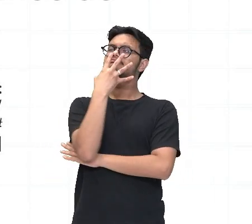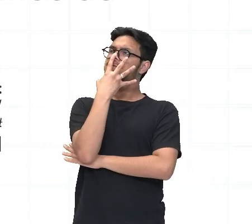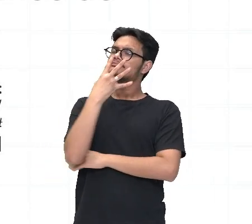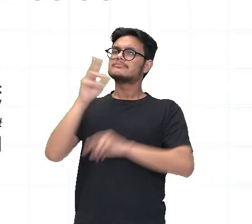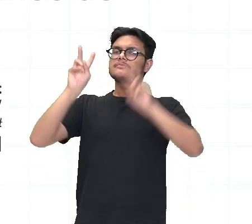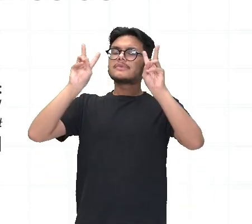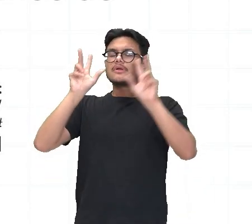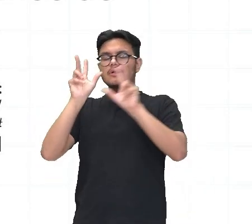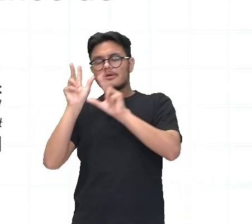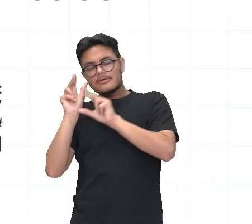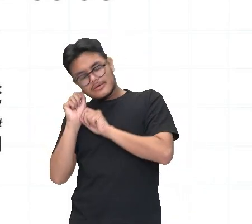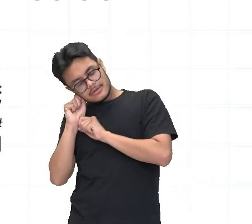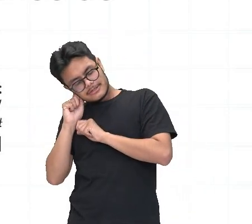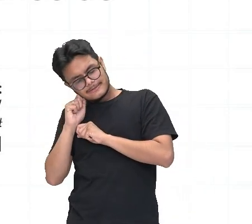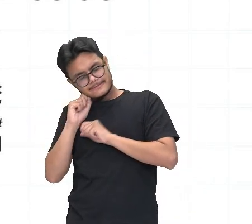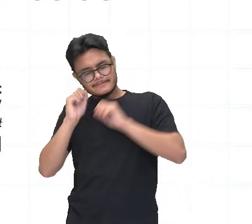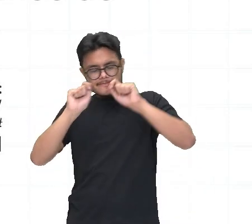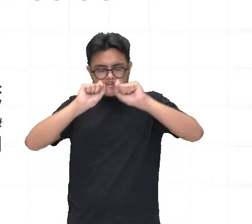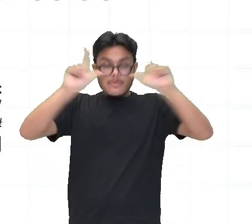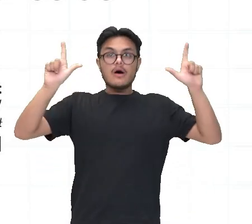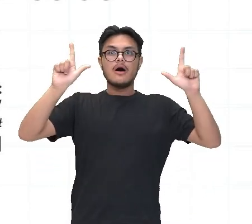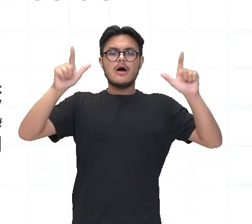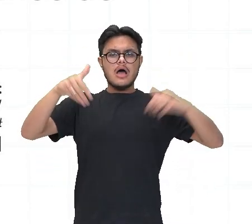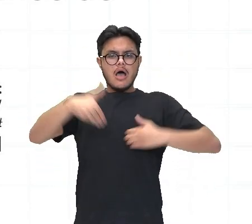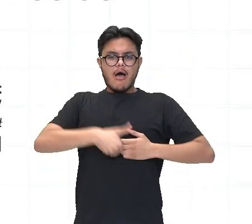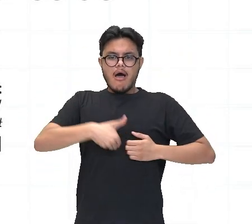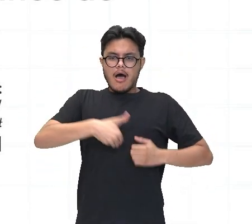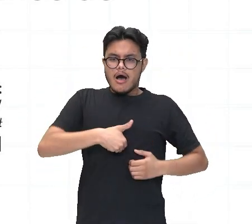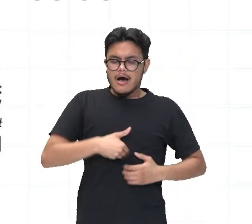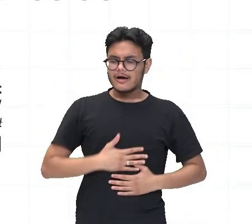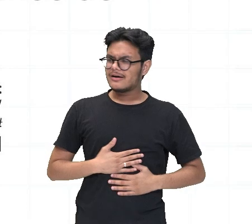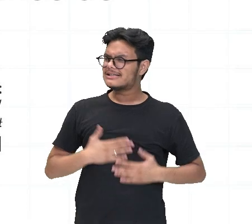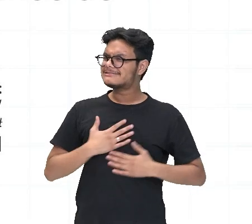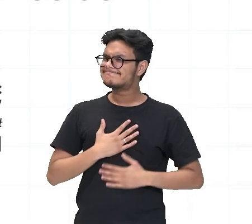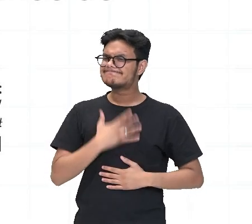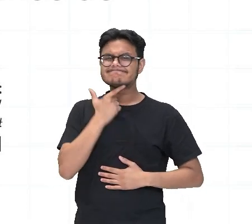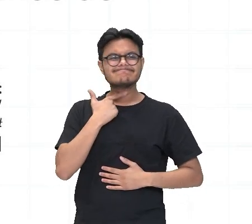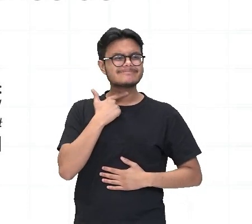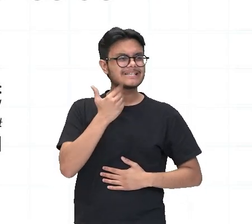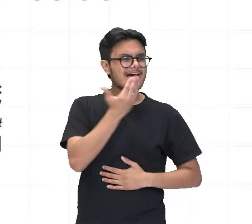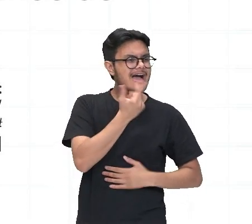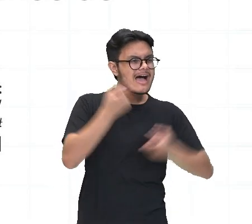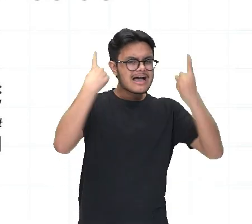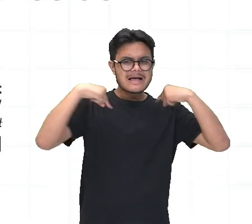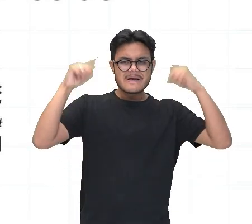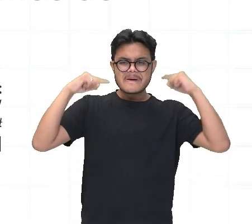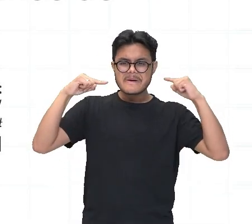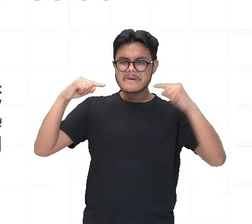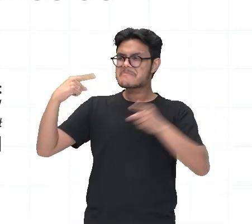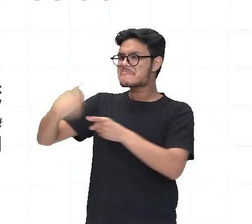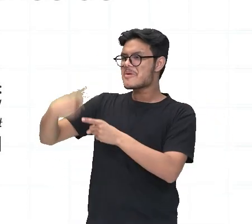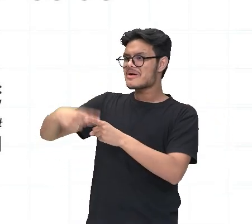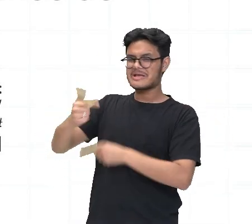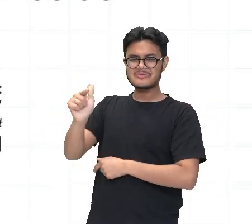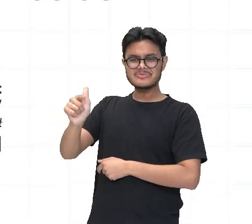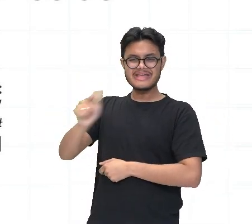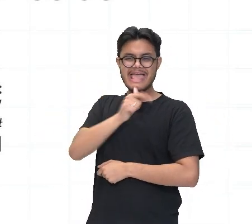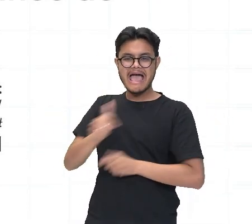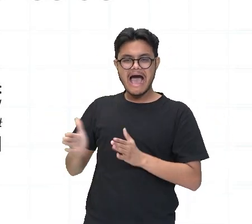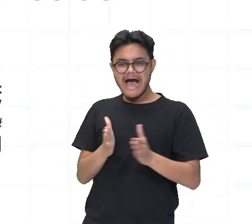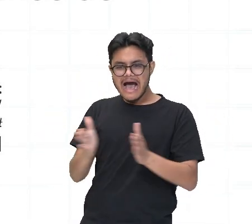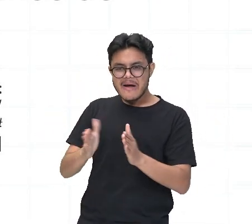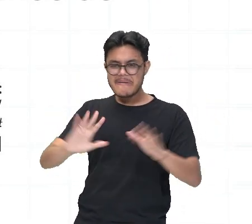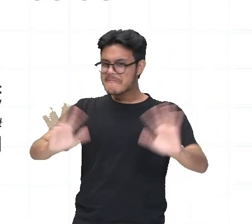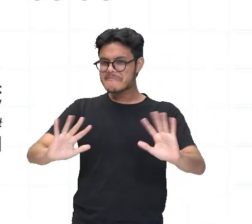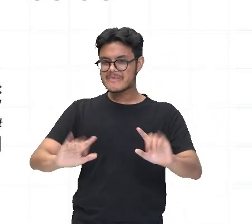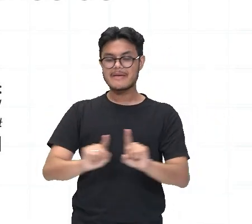fome danada, com vontade de comer carne de carneiro. Não comeu, porque carneiro não dá em rio.